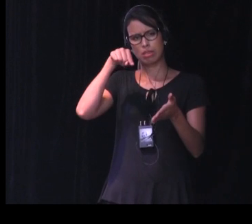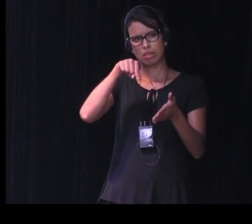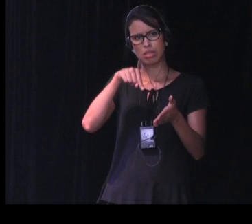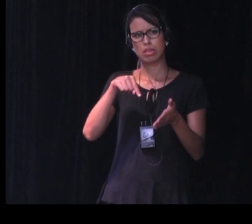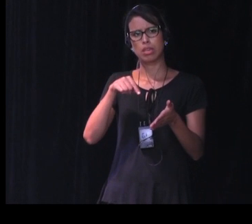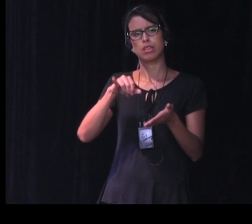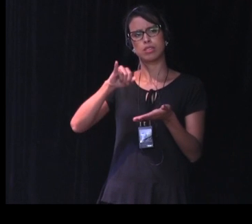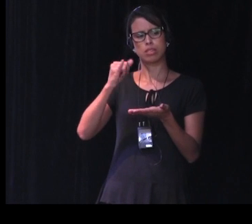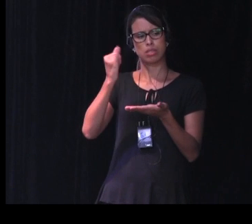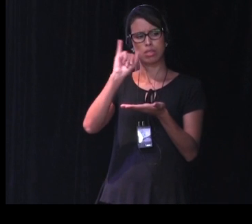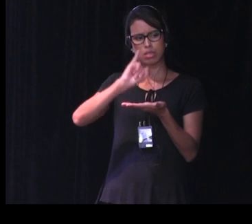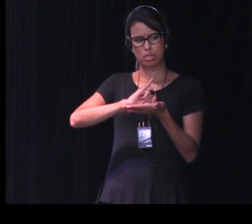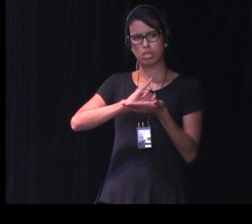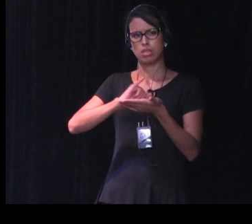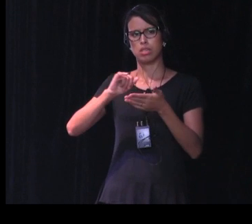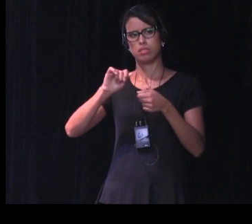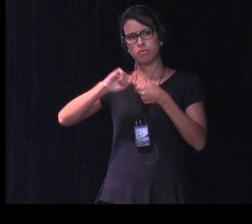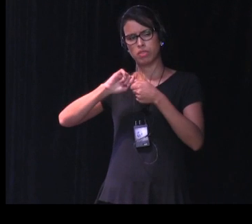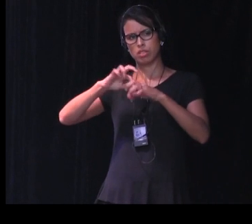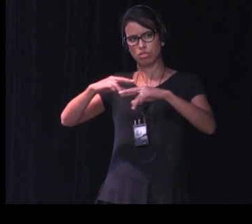ilhas diferentes